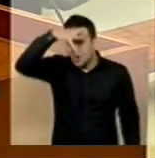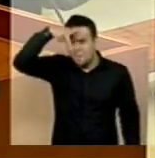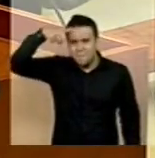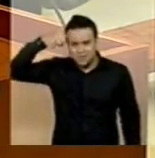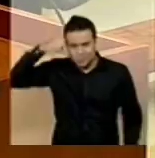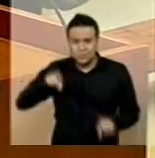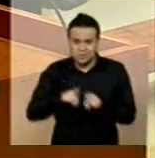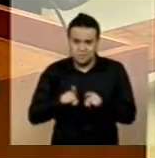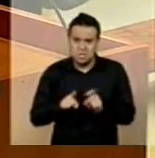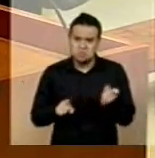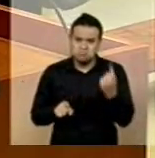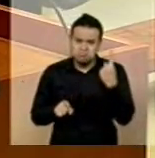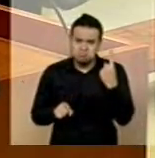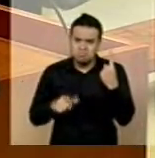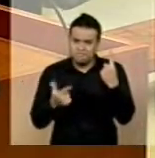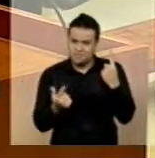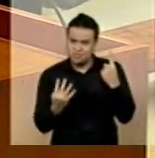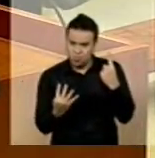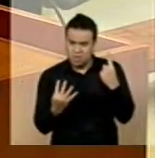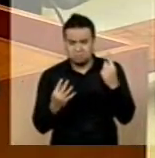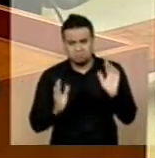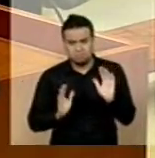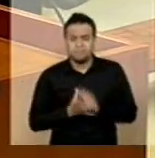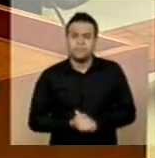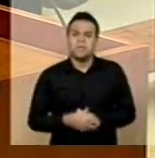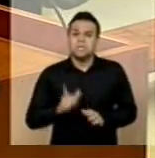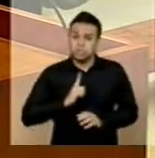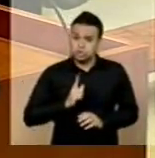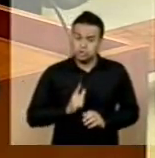acho que é 1 em 24. Ou seja, o precedente